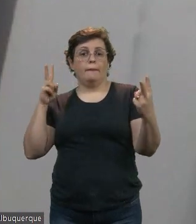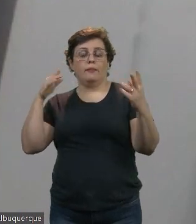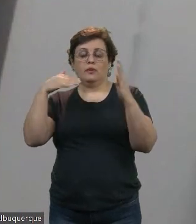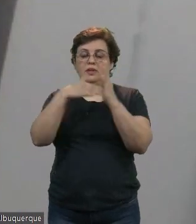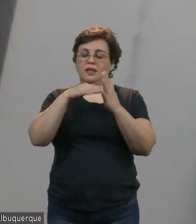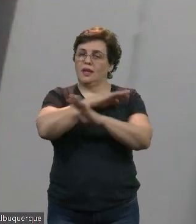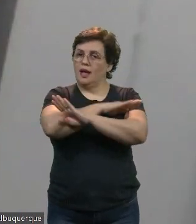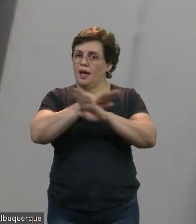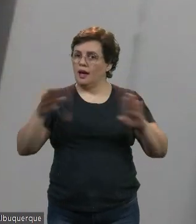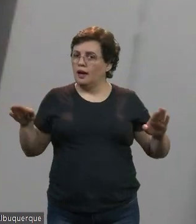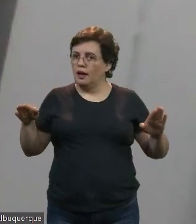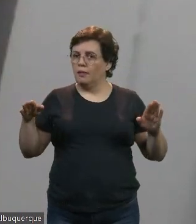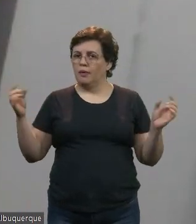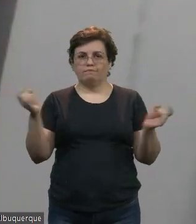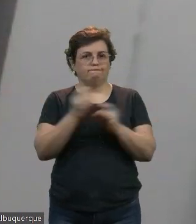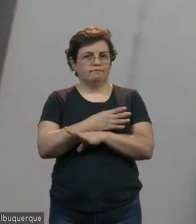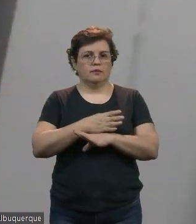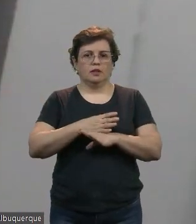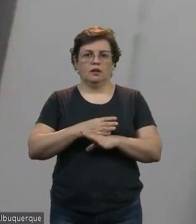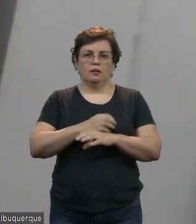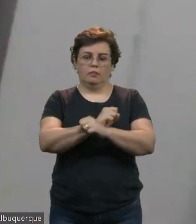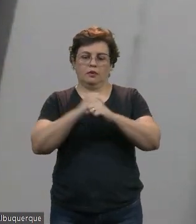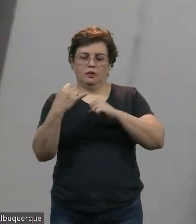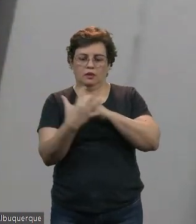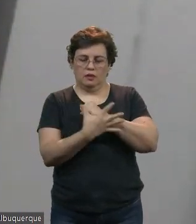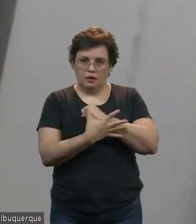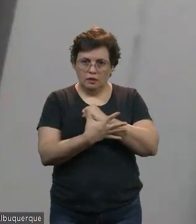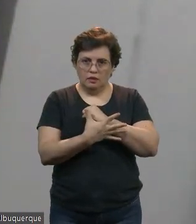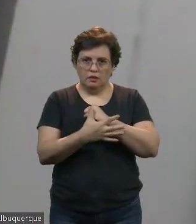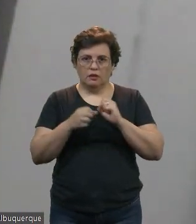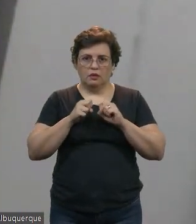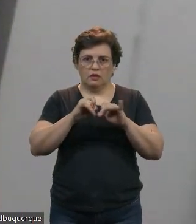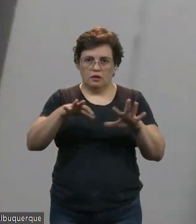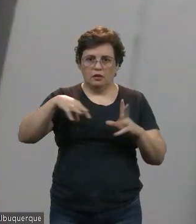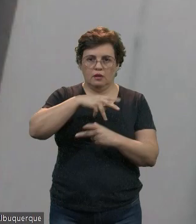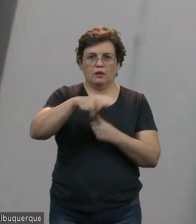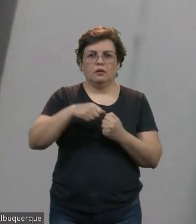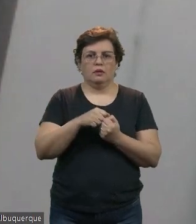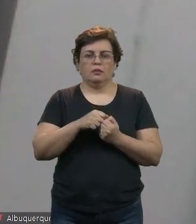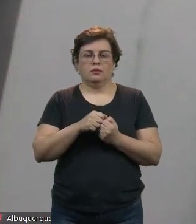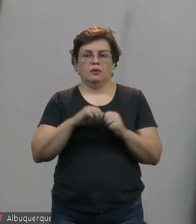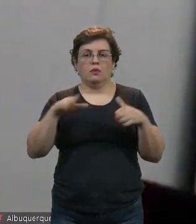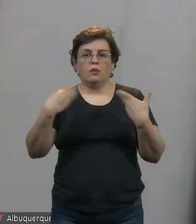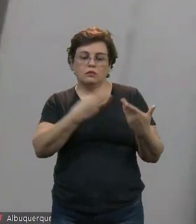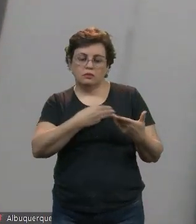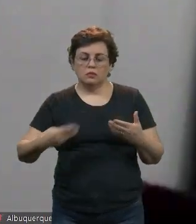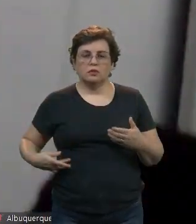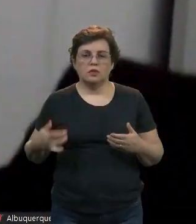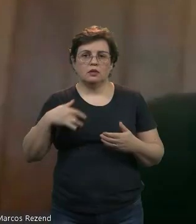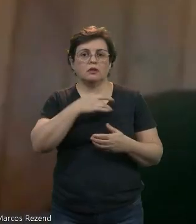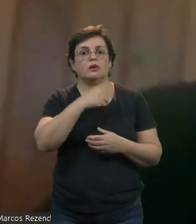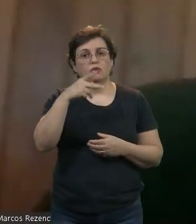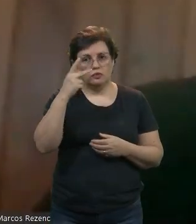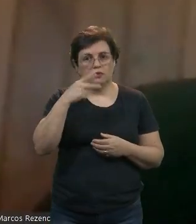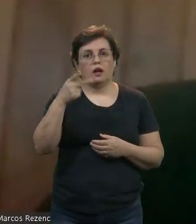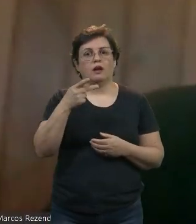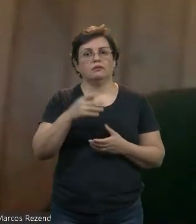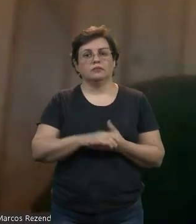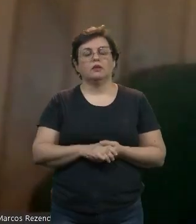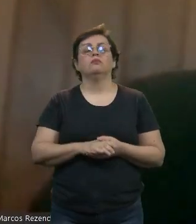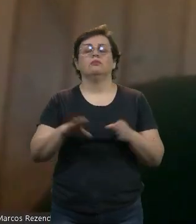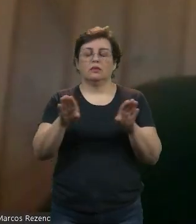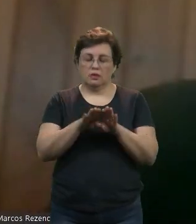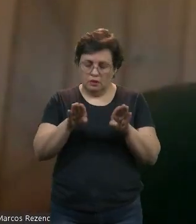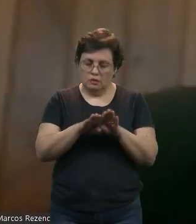o término, né, da pandemia, né, pelo Ministério da Saúde. Muito bem, o encaminhamento